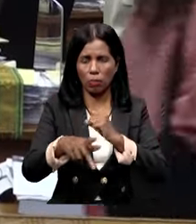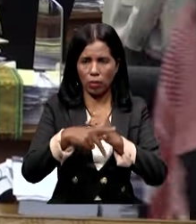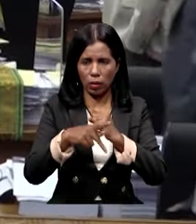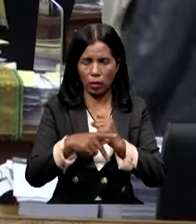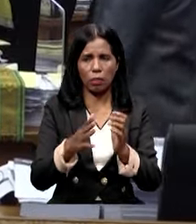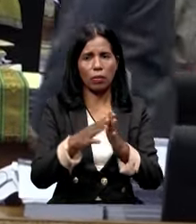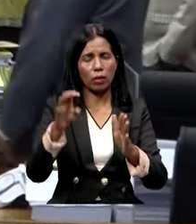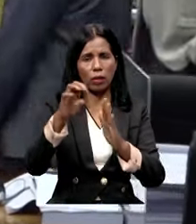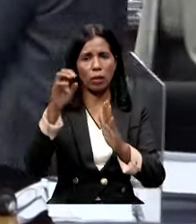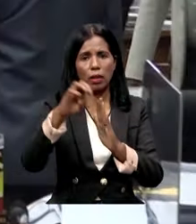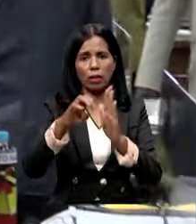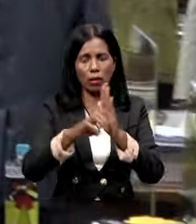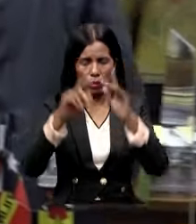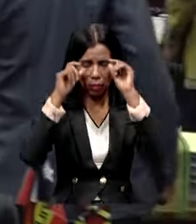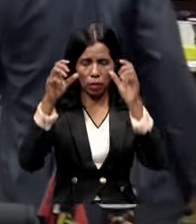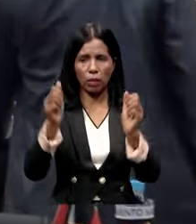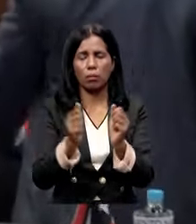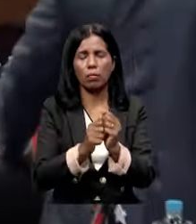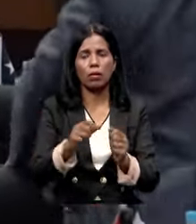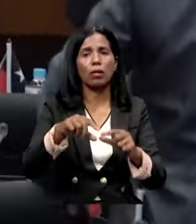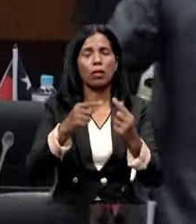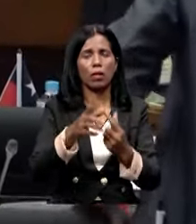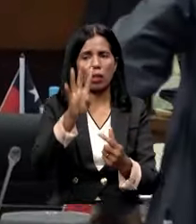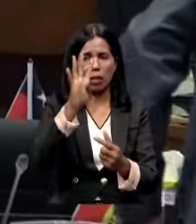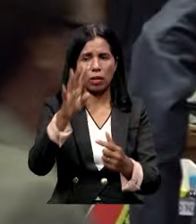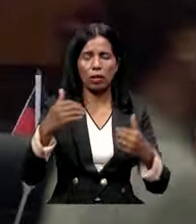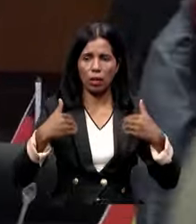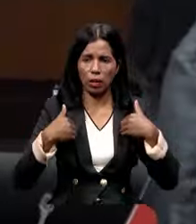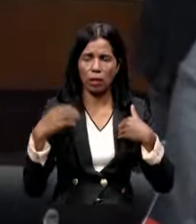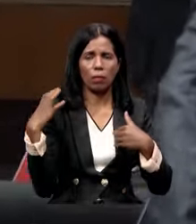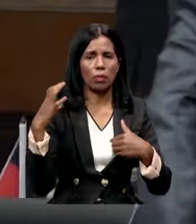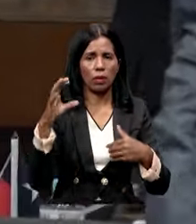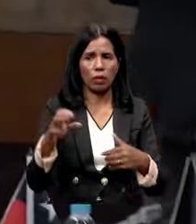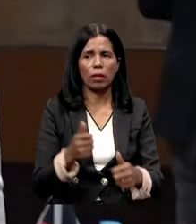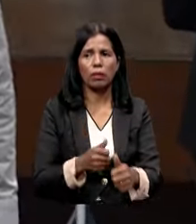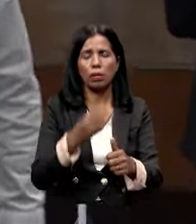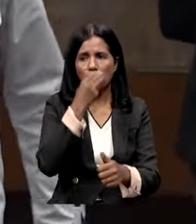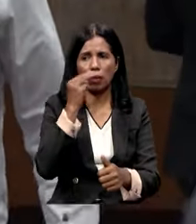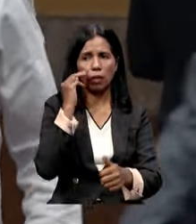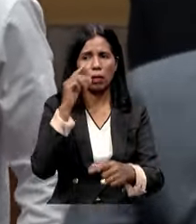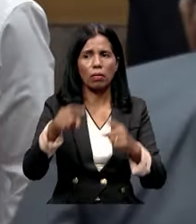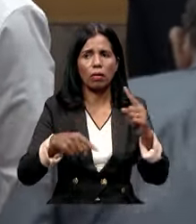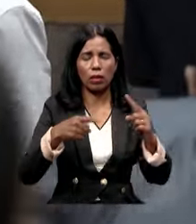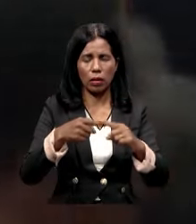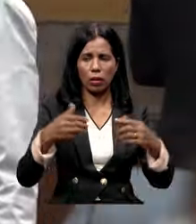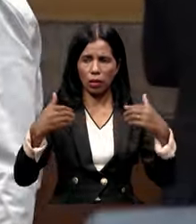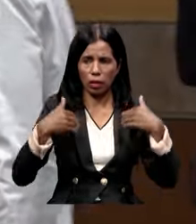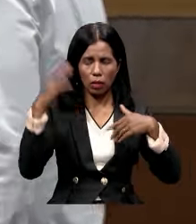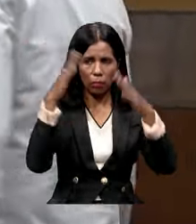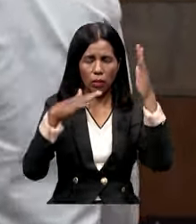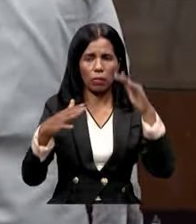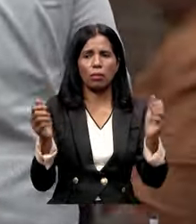Timor-Leste existe órgão soberano hat, no cada órgão e haninia competência rasek. Nune tuir Maria Alkatiri ba inhira mosu heladit conflito